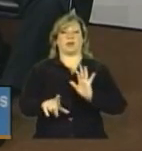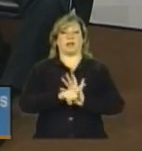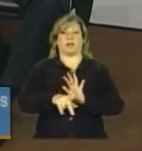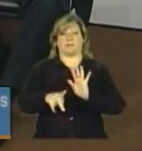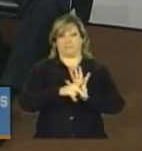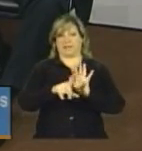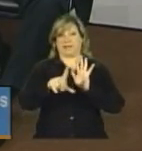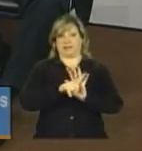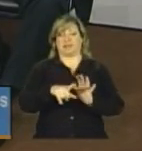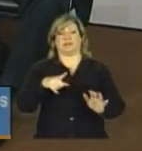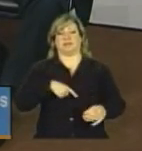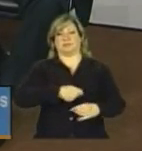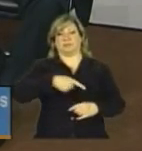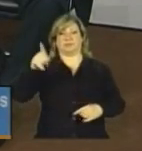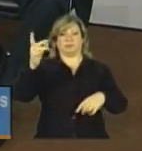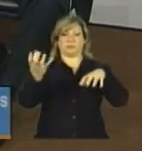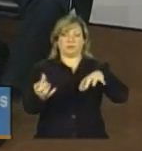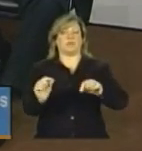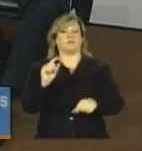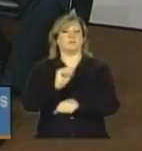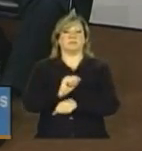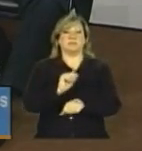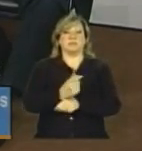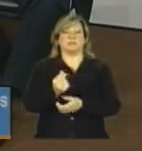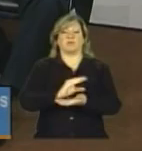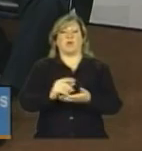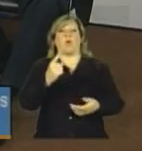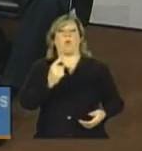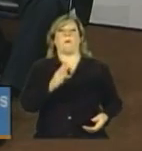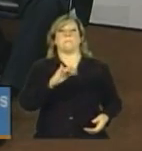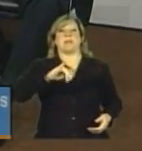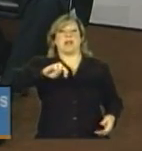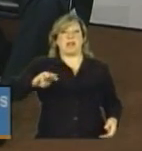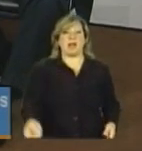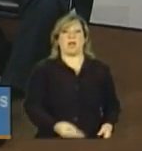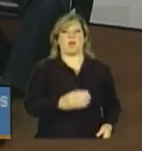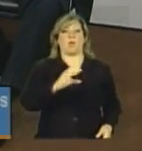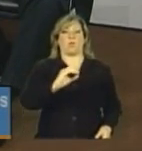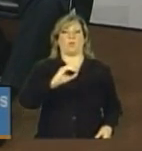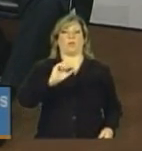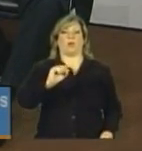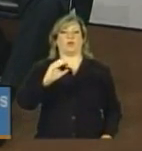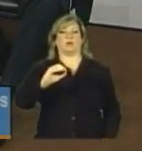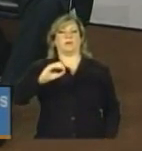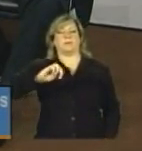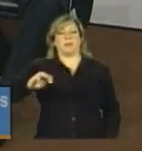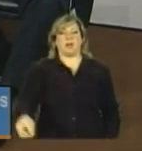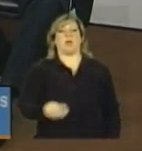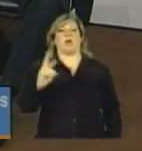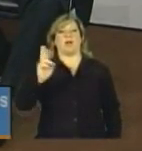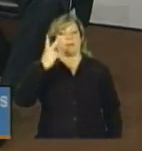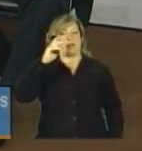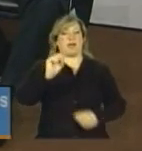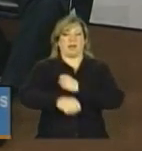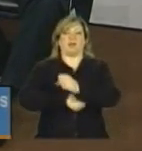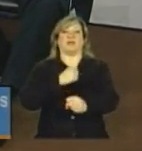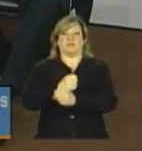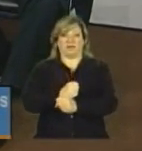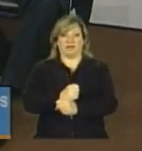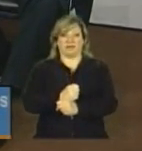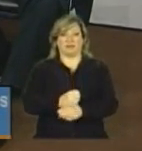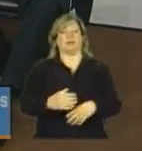Congresso Nacional a expectativa de um orçamento de Rhão80 milhões deais para o ano que vem. Então é mais um